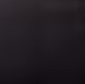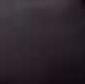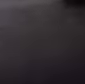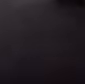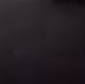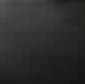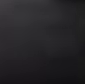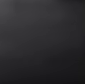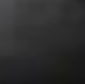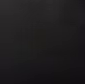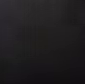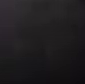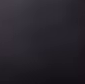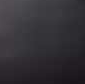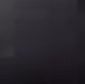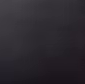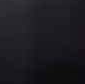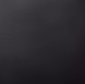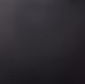E